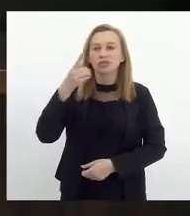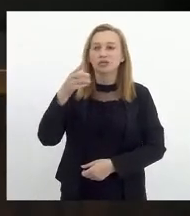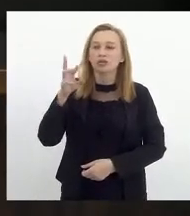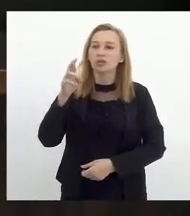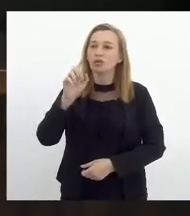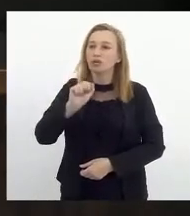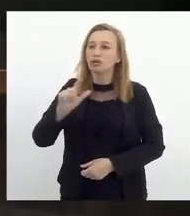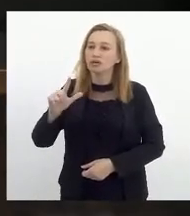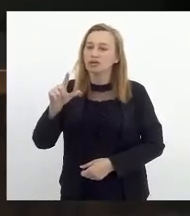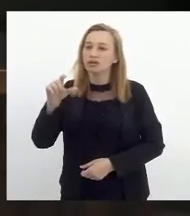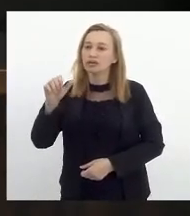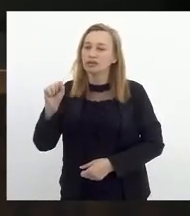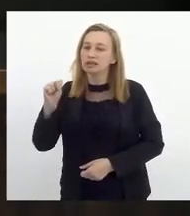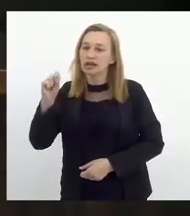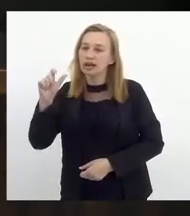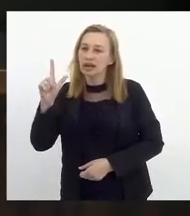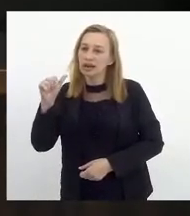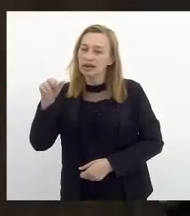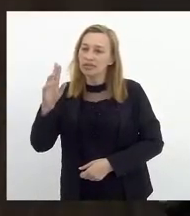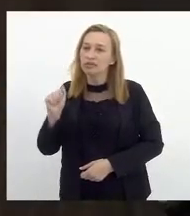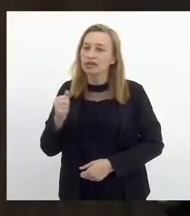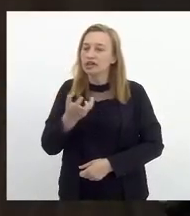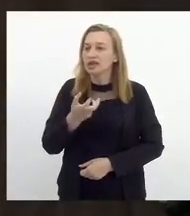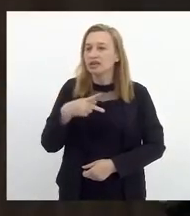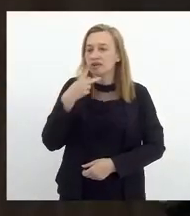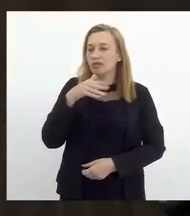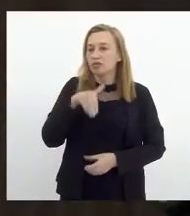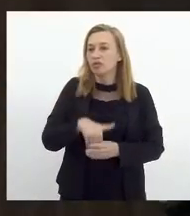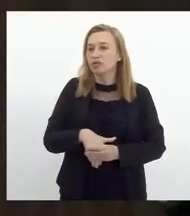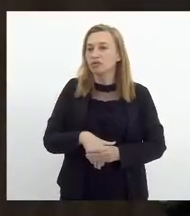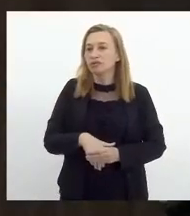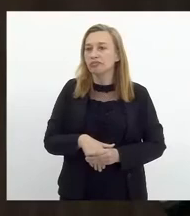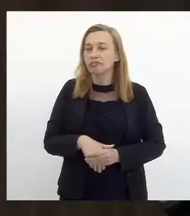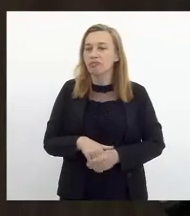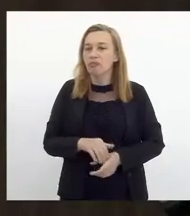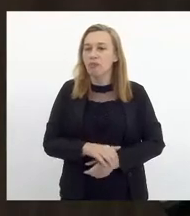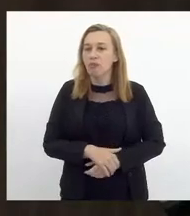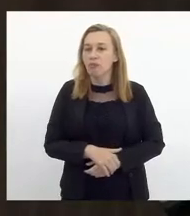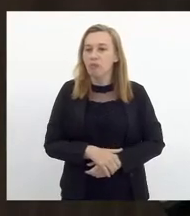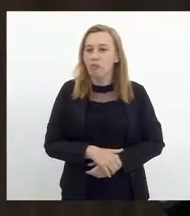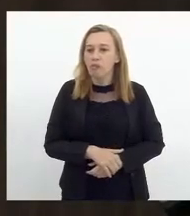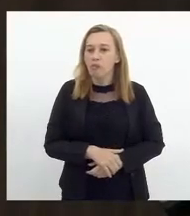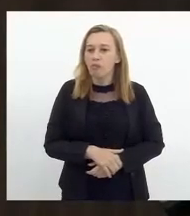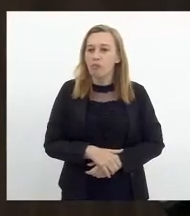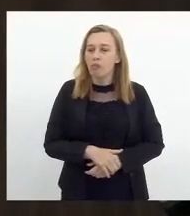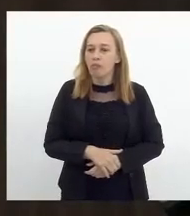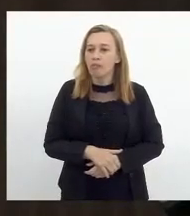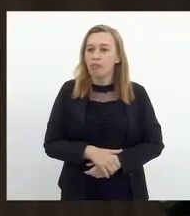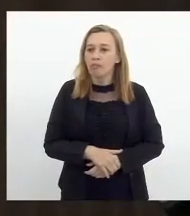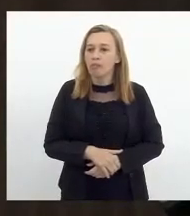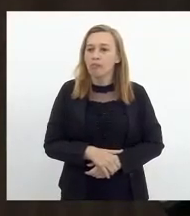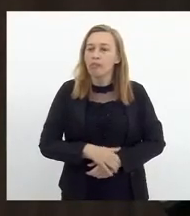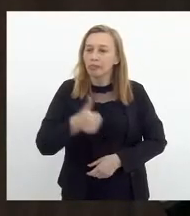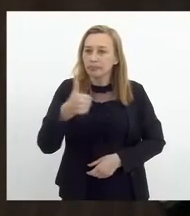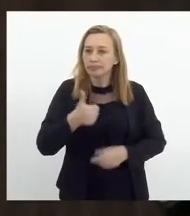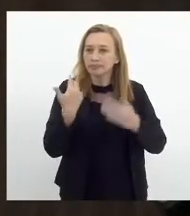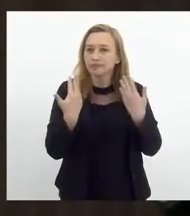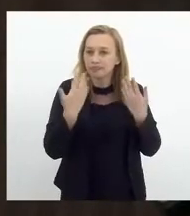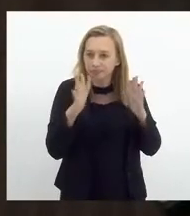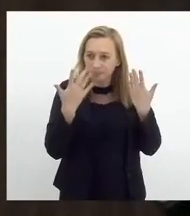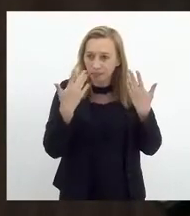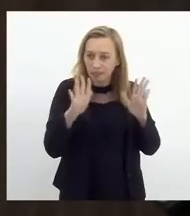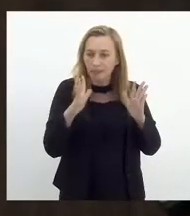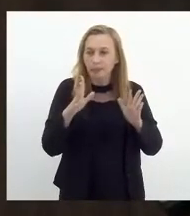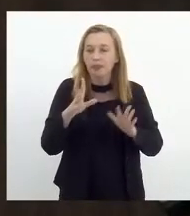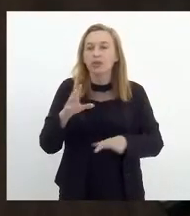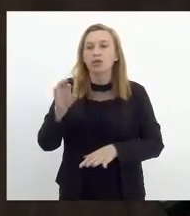Salema. Queria declarar meu voto aqui, né? Primeiro, parabenizando o